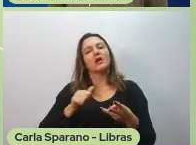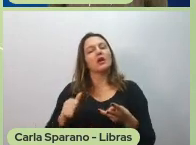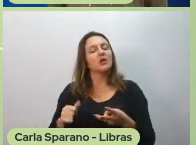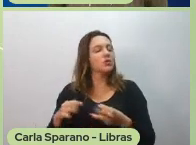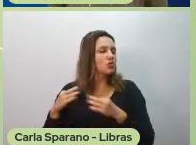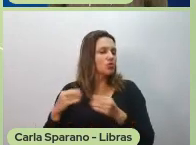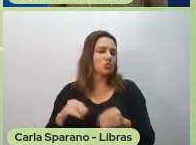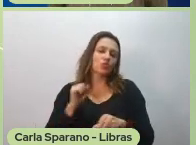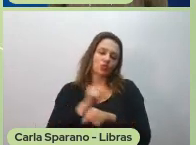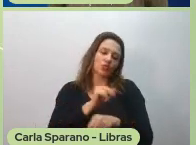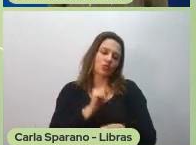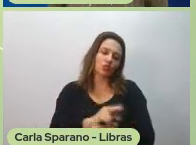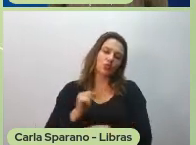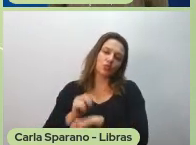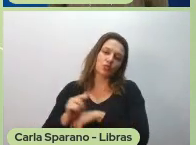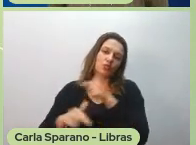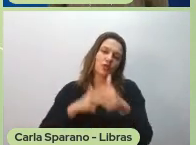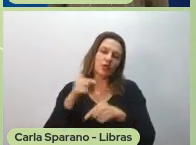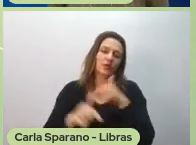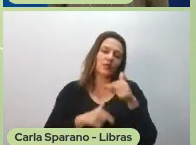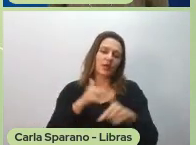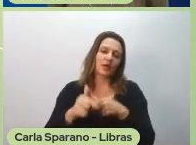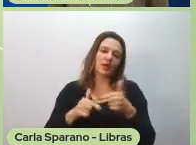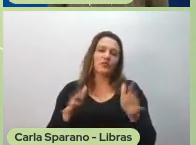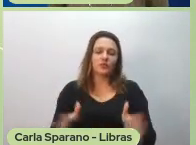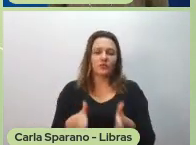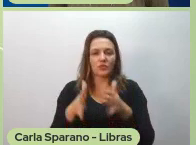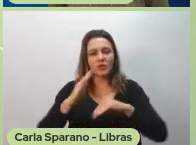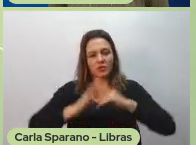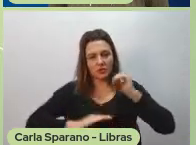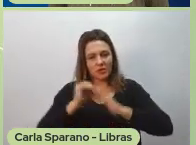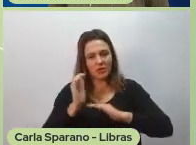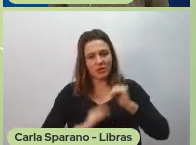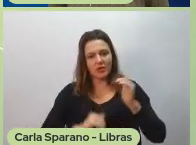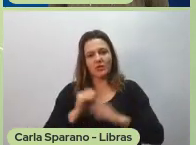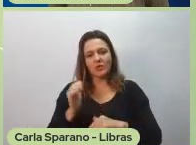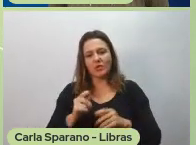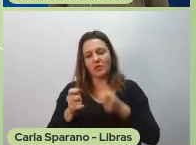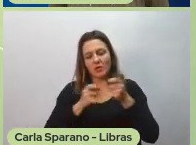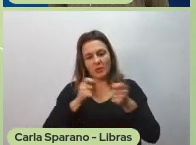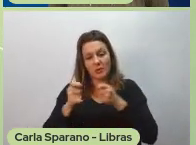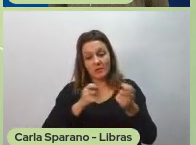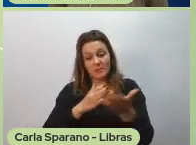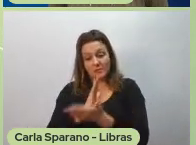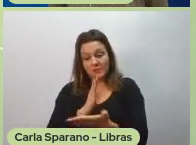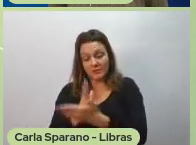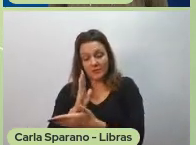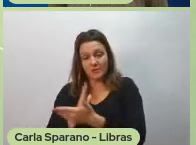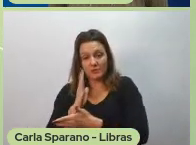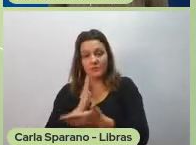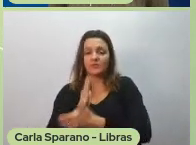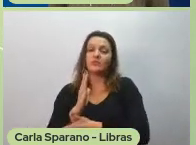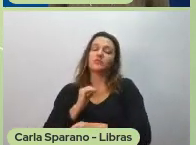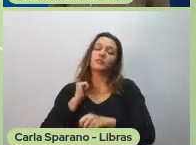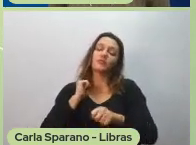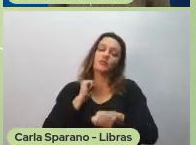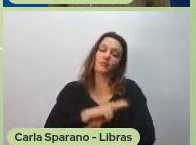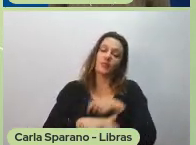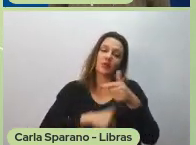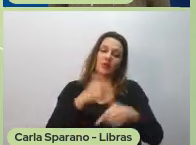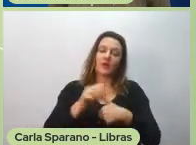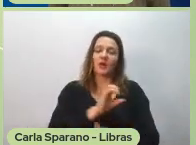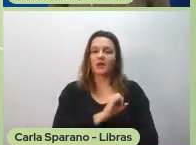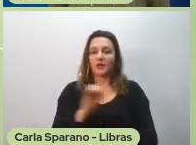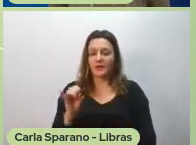trabalhada para poder entrar na companhia. E entra com essa capacitação mais específica dessas áreas,